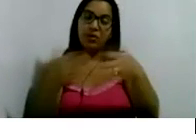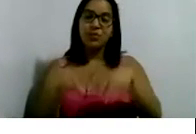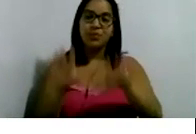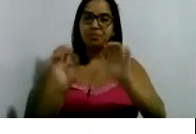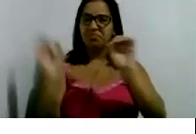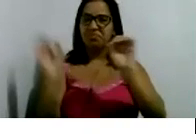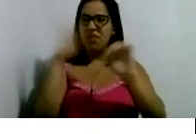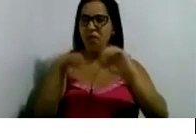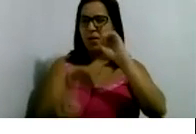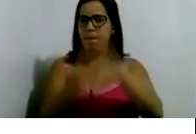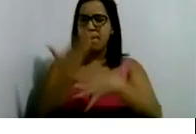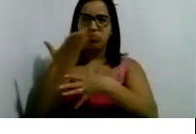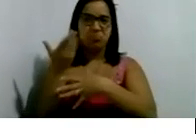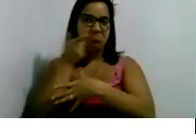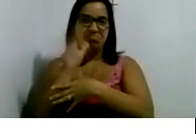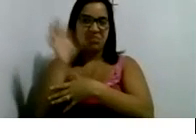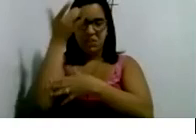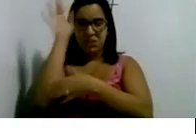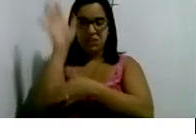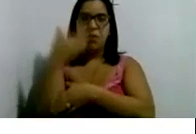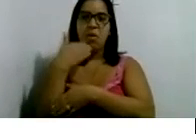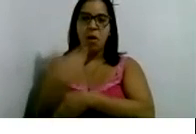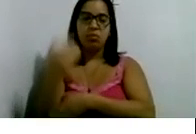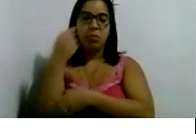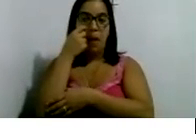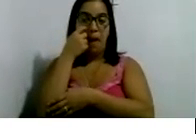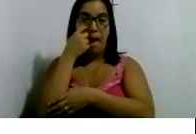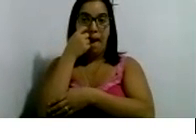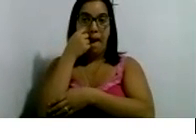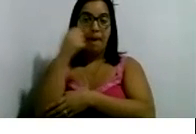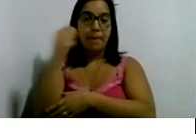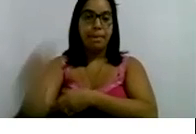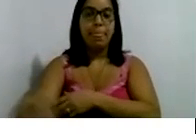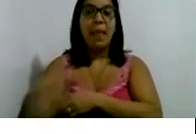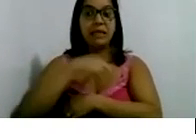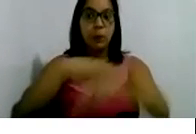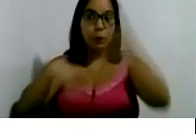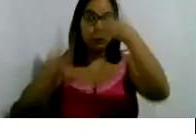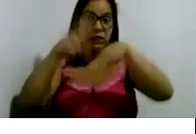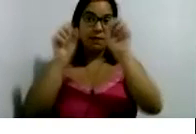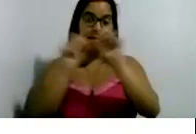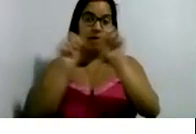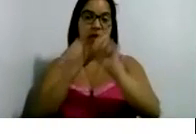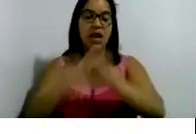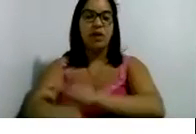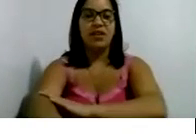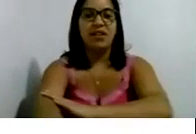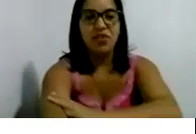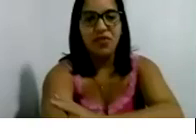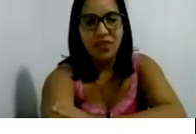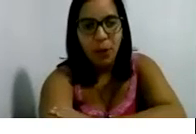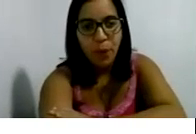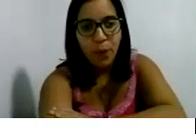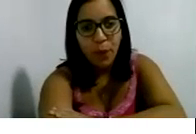a gente não consegue saber o sexo da criança. Então, existe um exame que a gente faz. É o